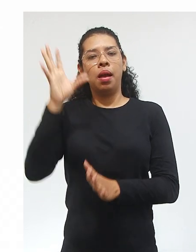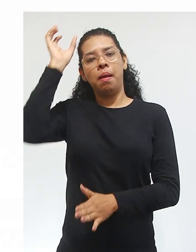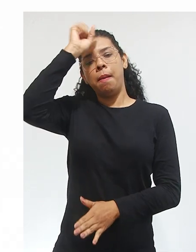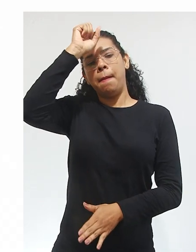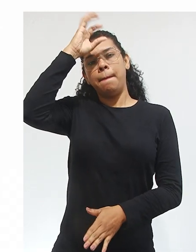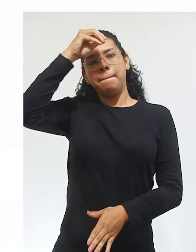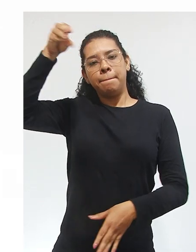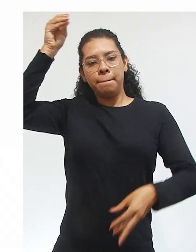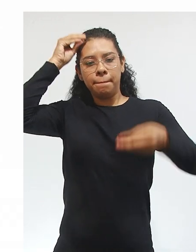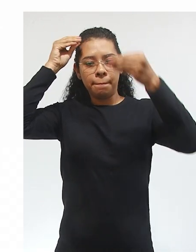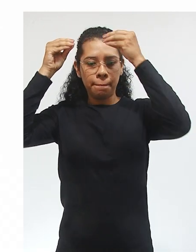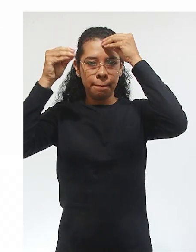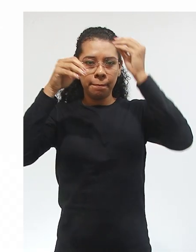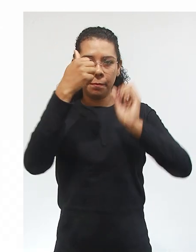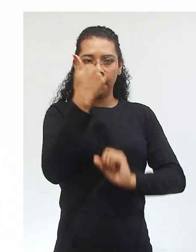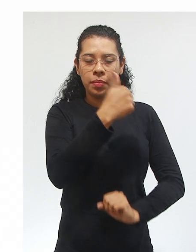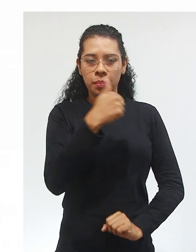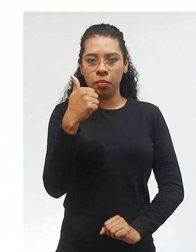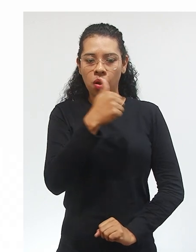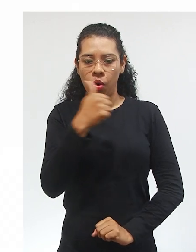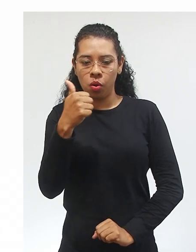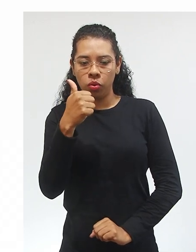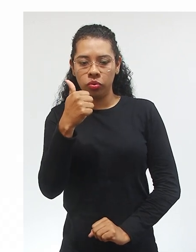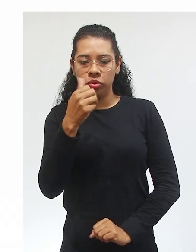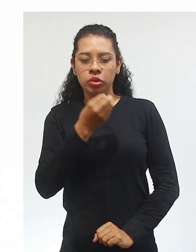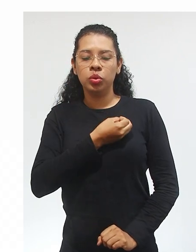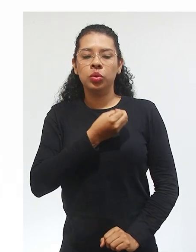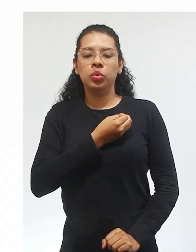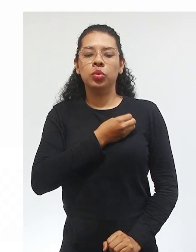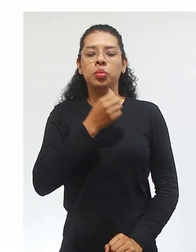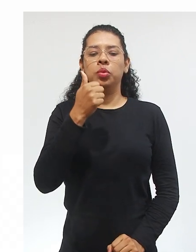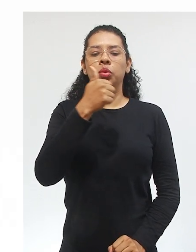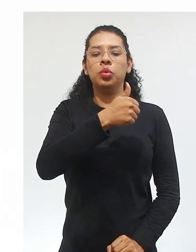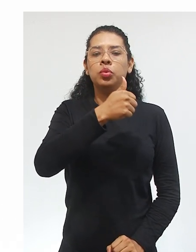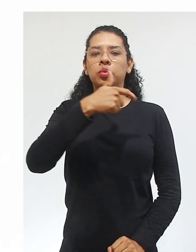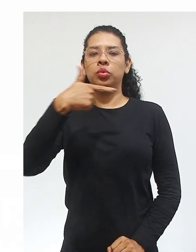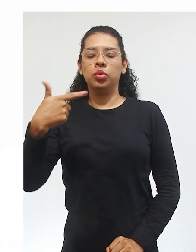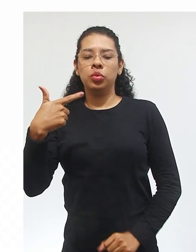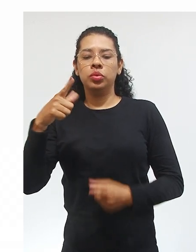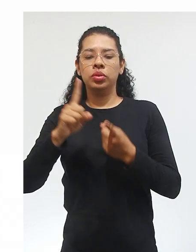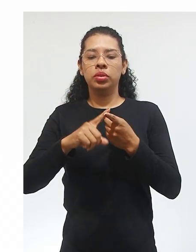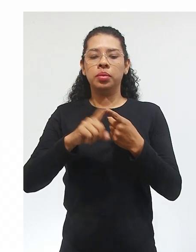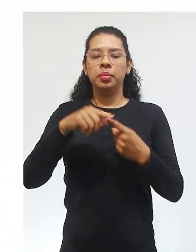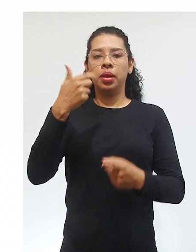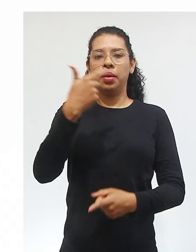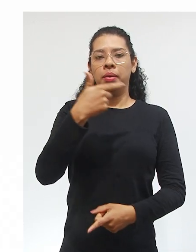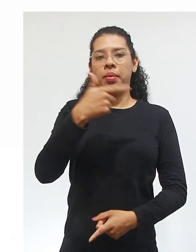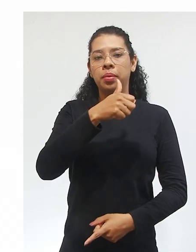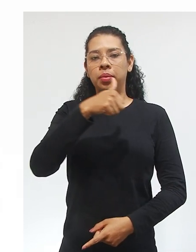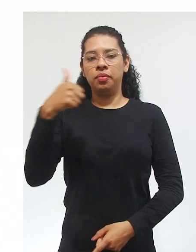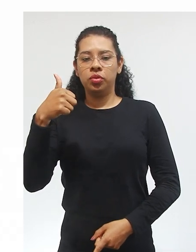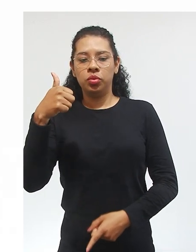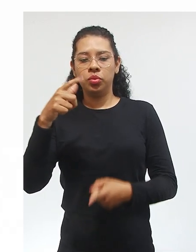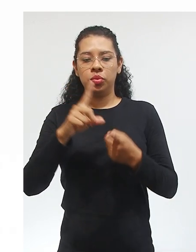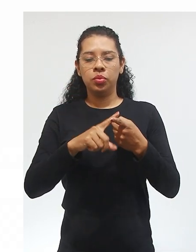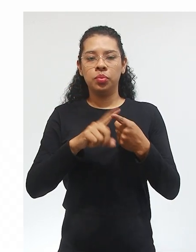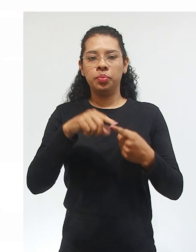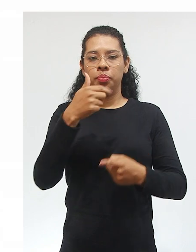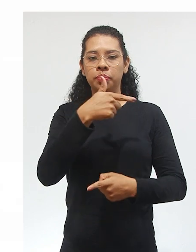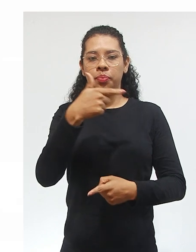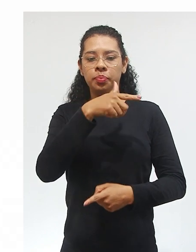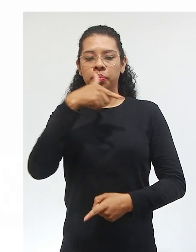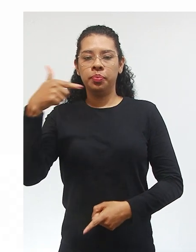11, 12, 21 e 22. Olha aqui, ó. 11, 12,